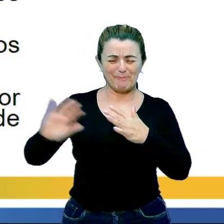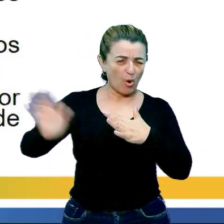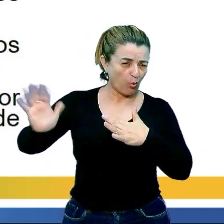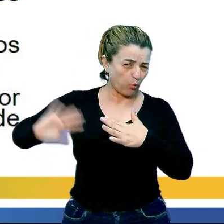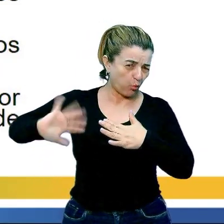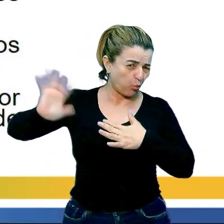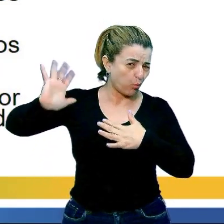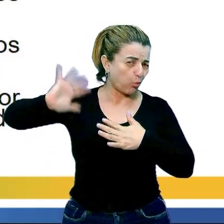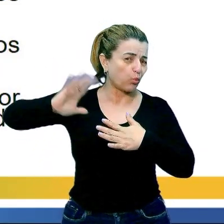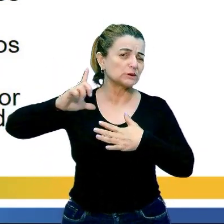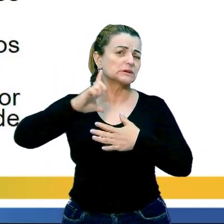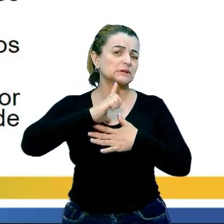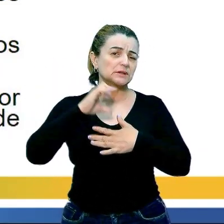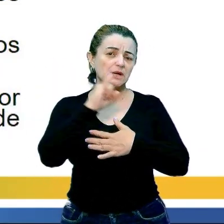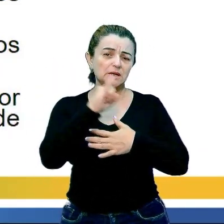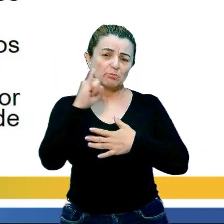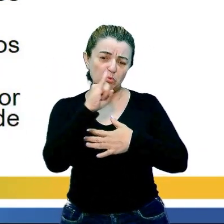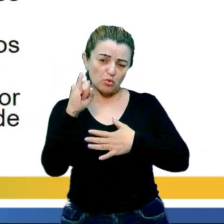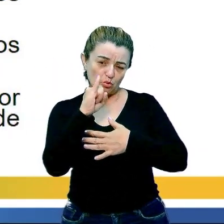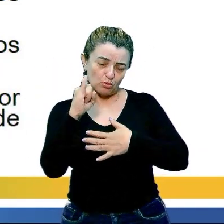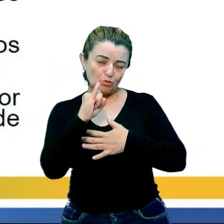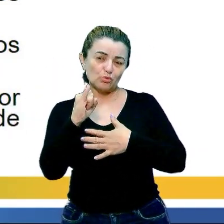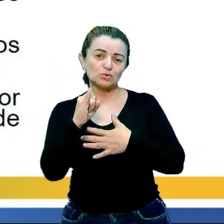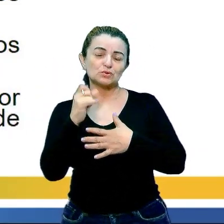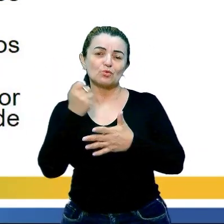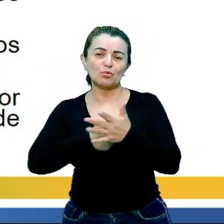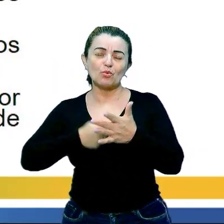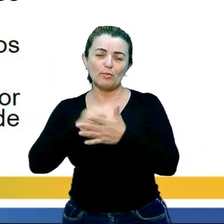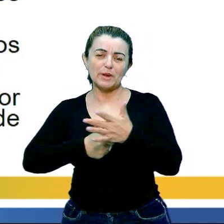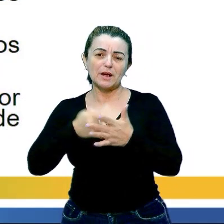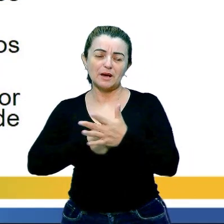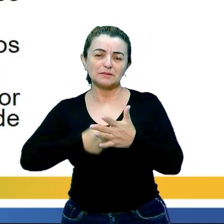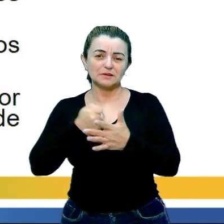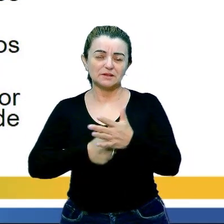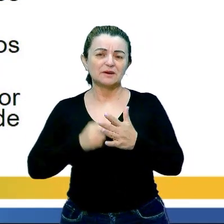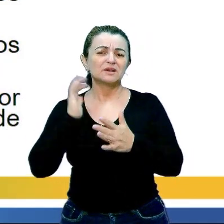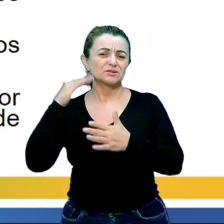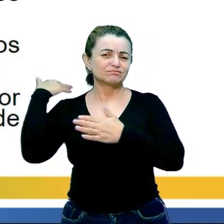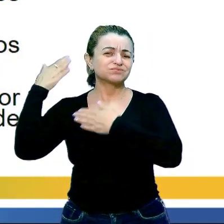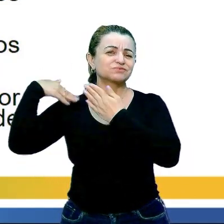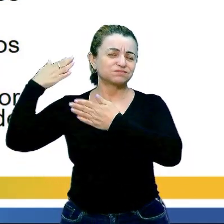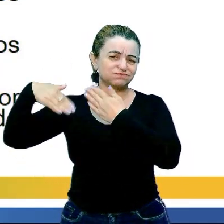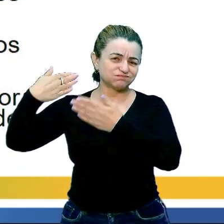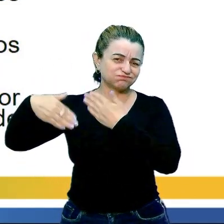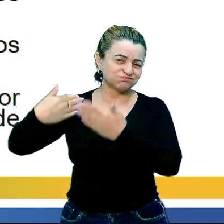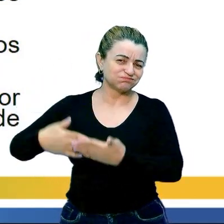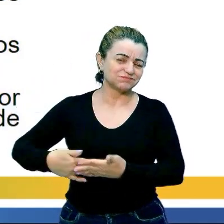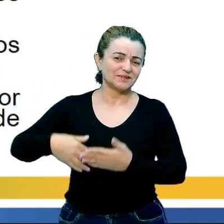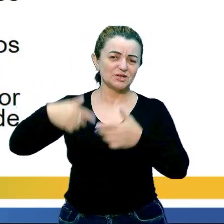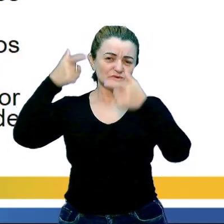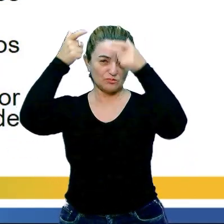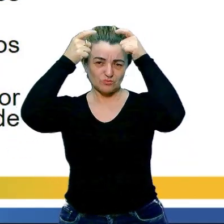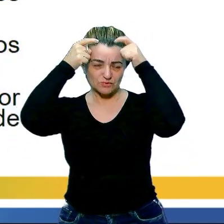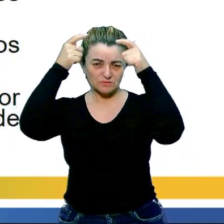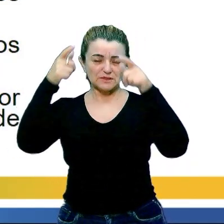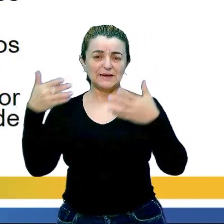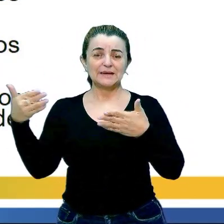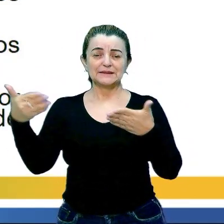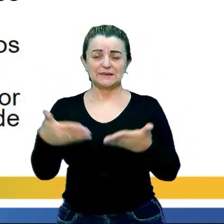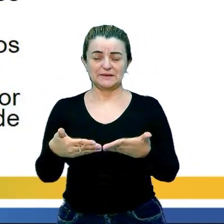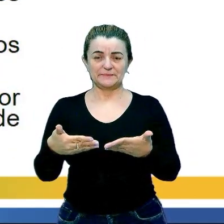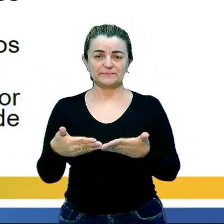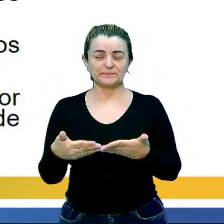os impostos também que eram cobrados pelo Império, que já vinham desde a monarquia até o